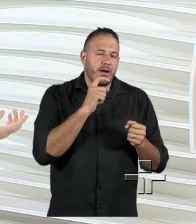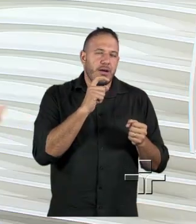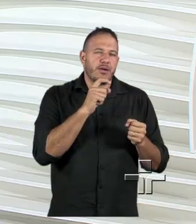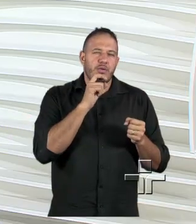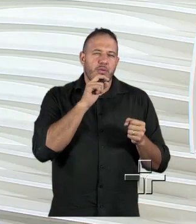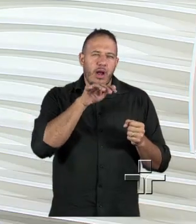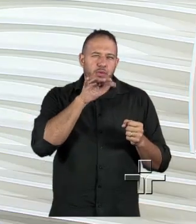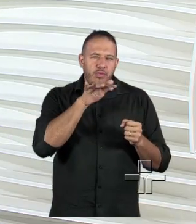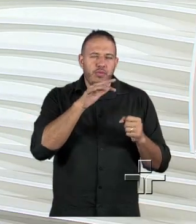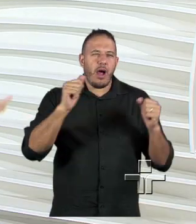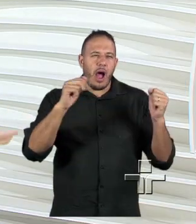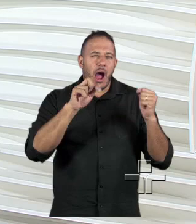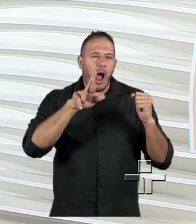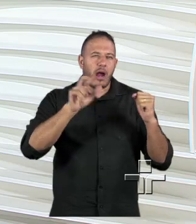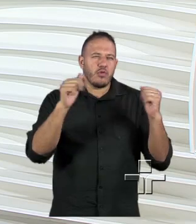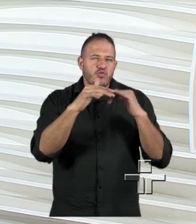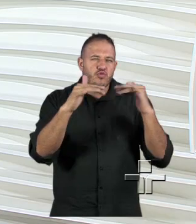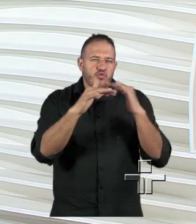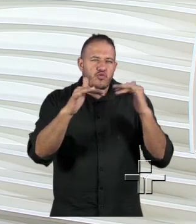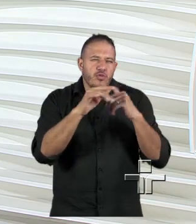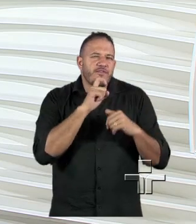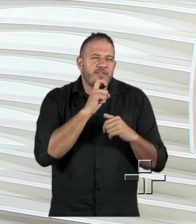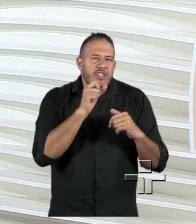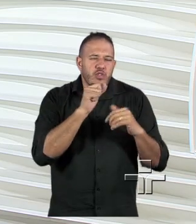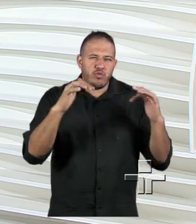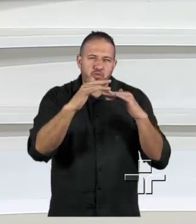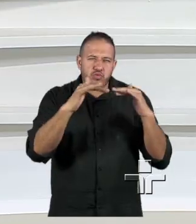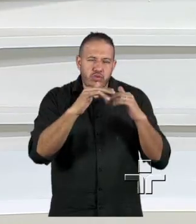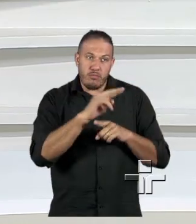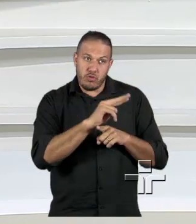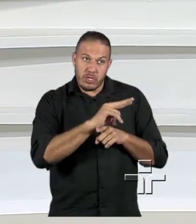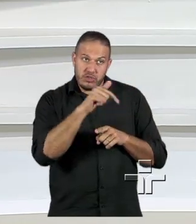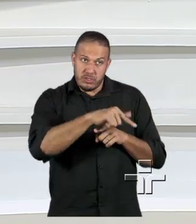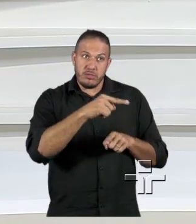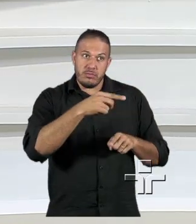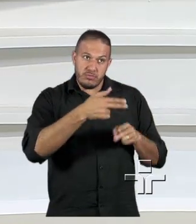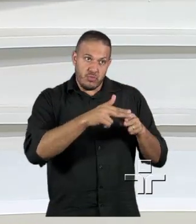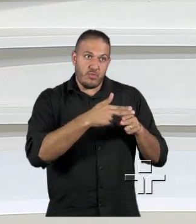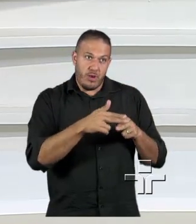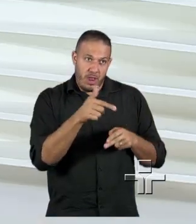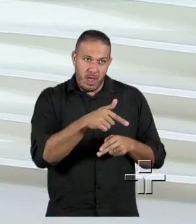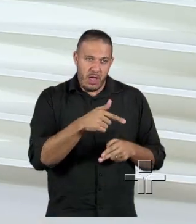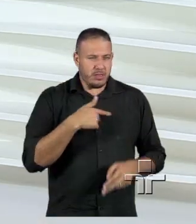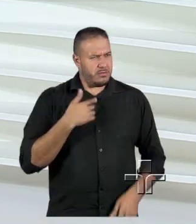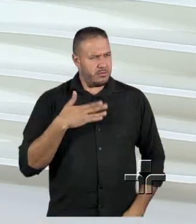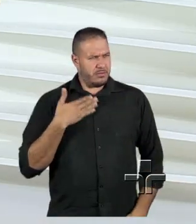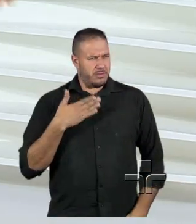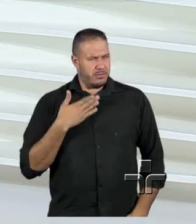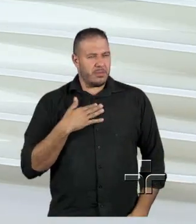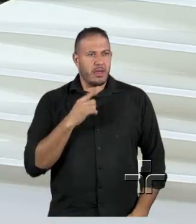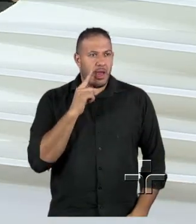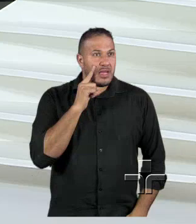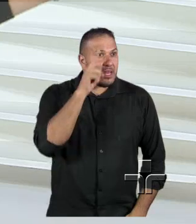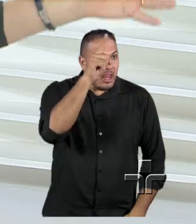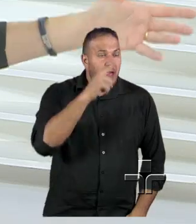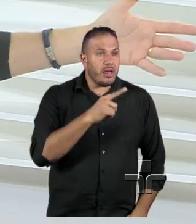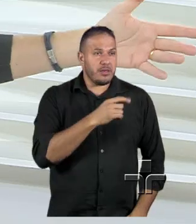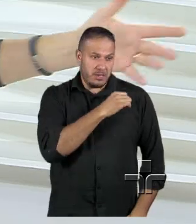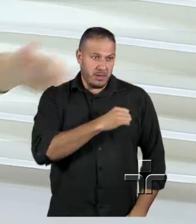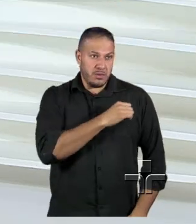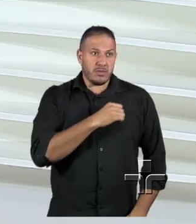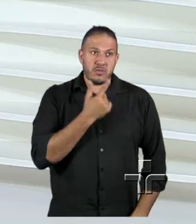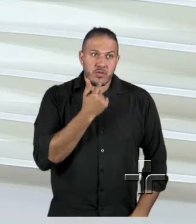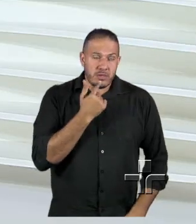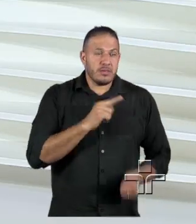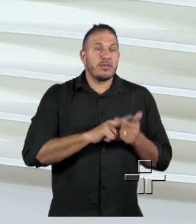grande indústria vende em qualquer lugar e por isso ela precisa proteger o produto e tal. E eu fiquei pasmo quando eu vi que até na Suíça e na